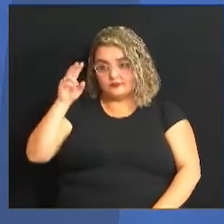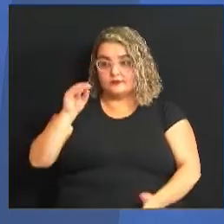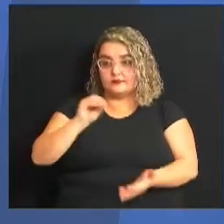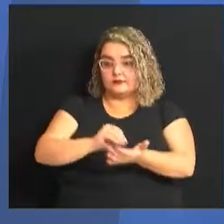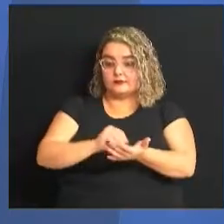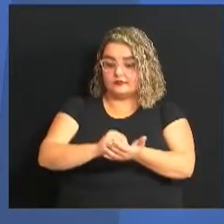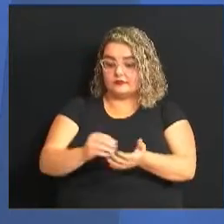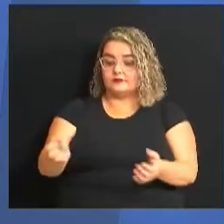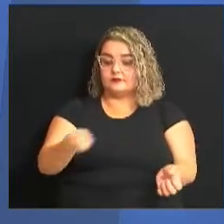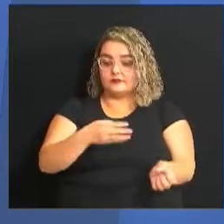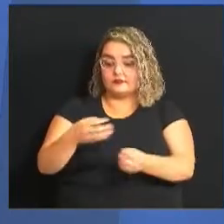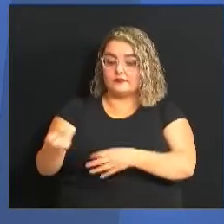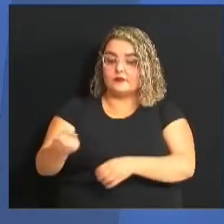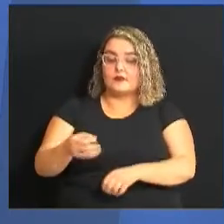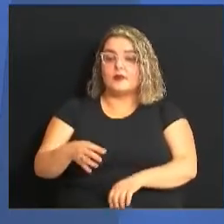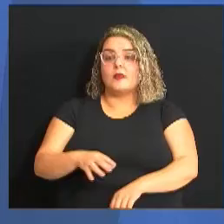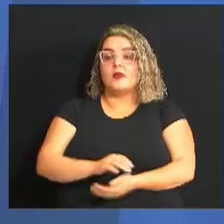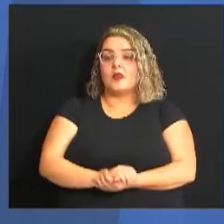atualização, Campinas tem